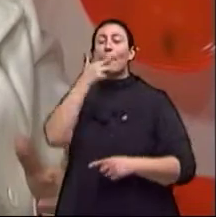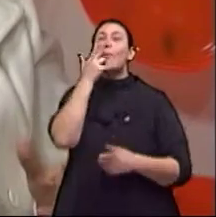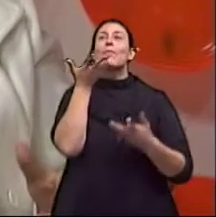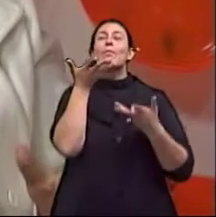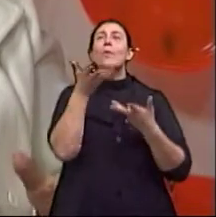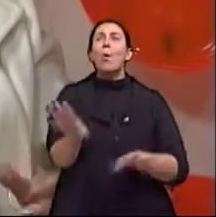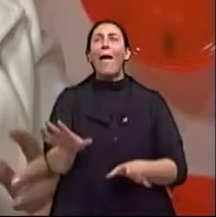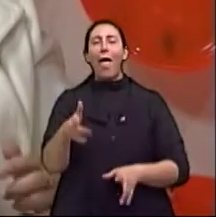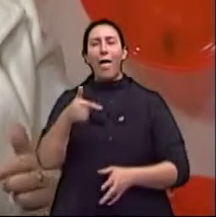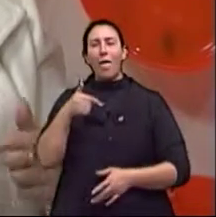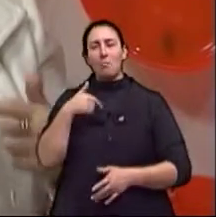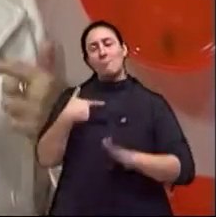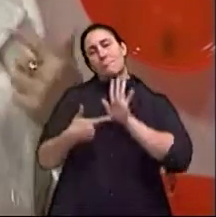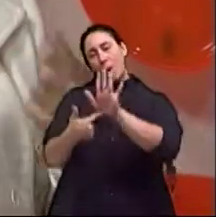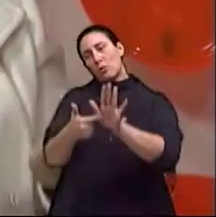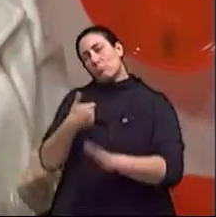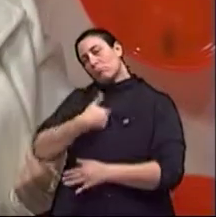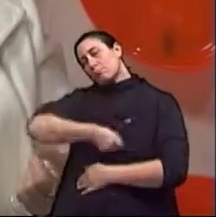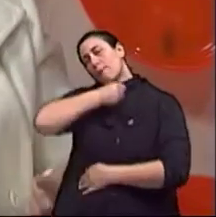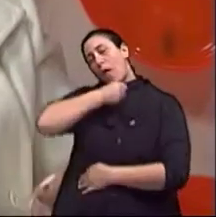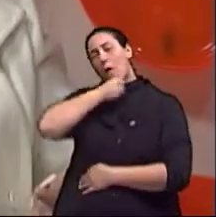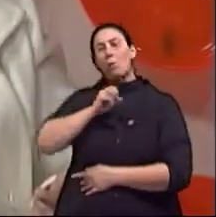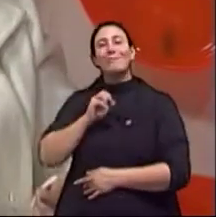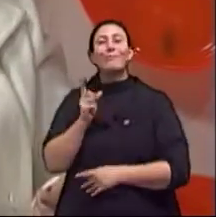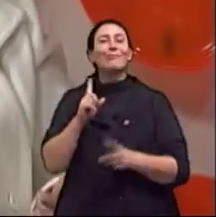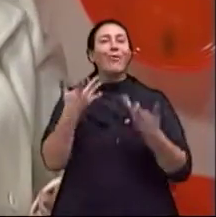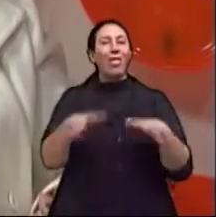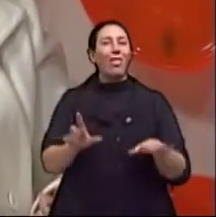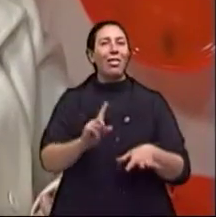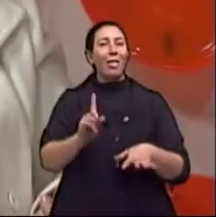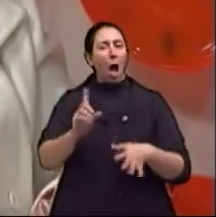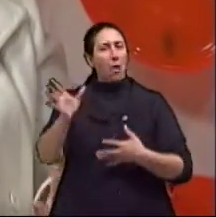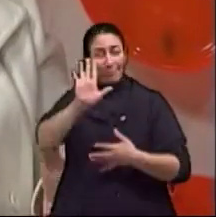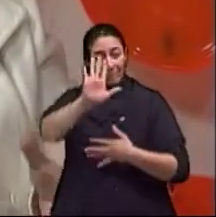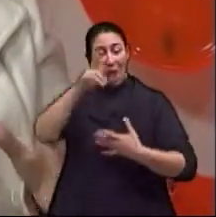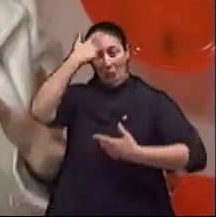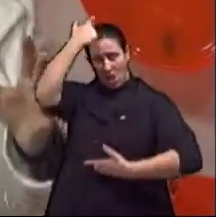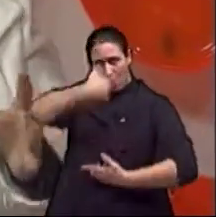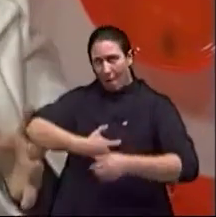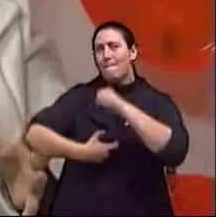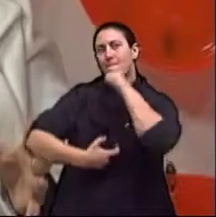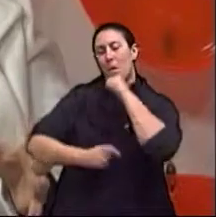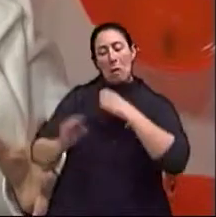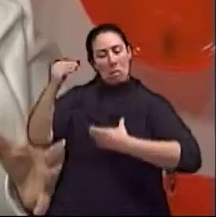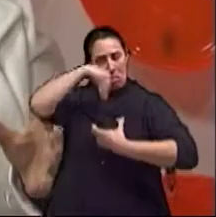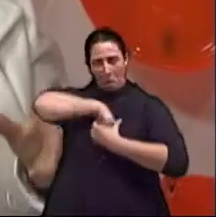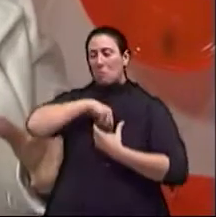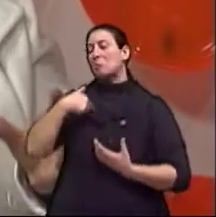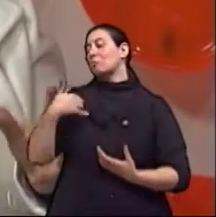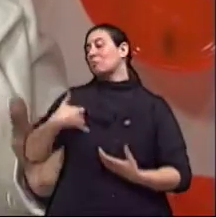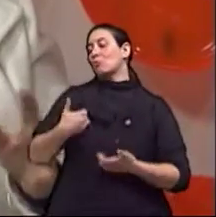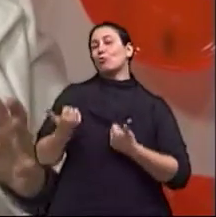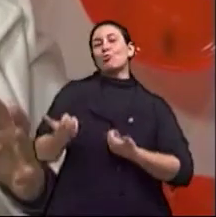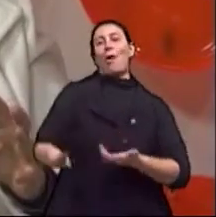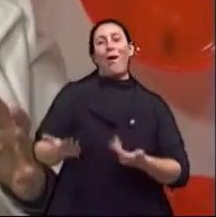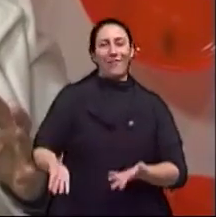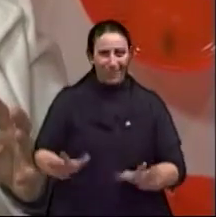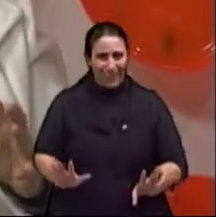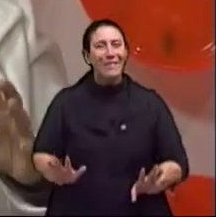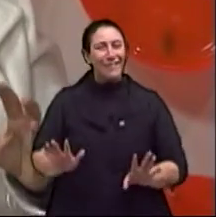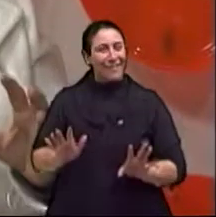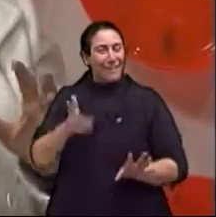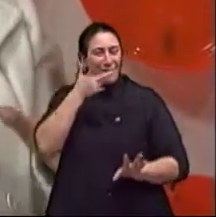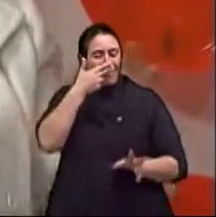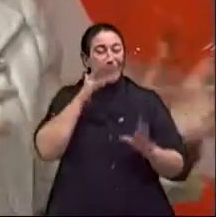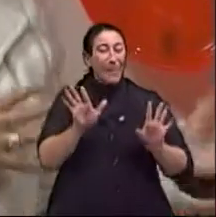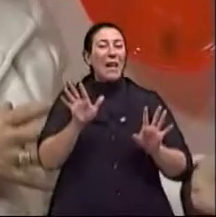tempo é negar essa esse relógio que temos dentro de nós então o que que eles acabam fazendo um de 40 a